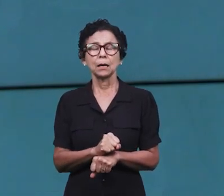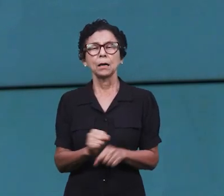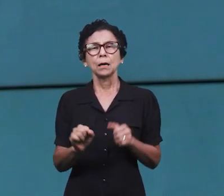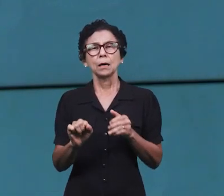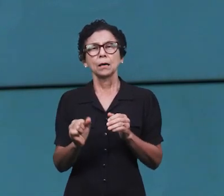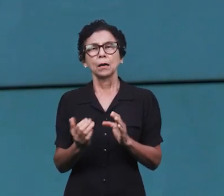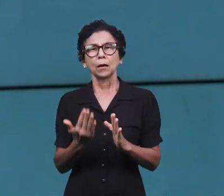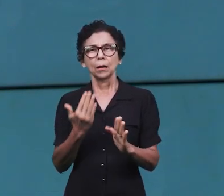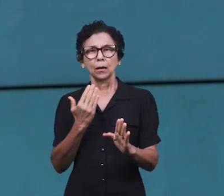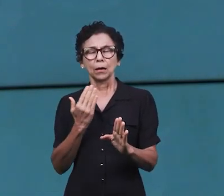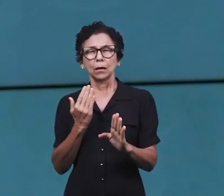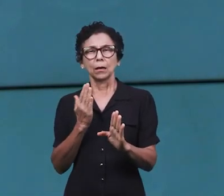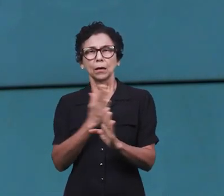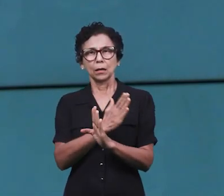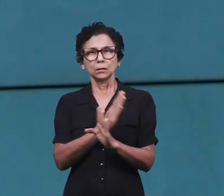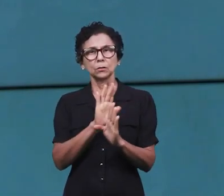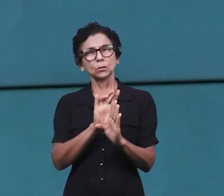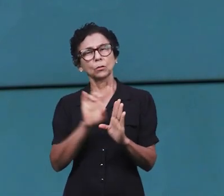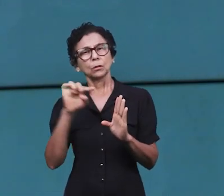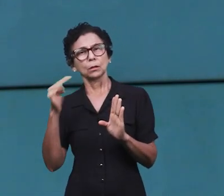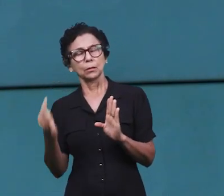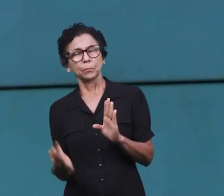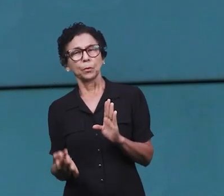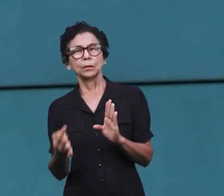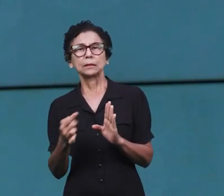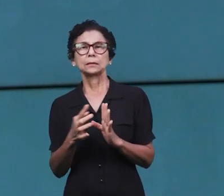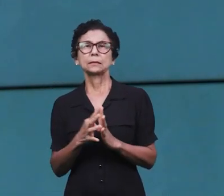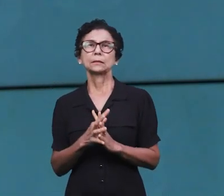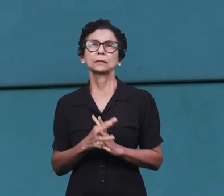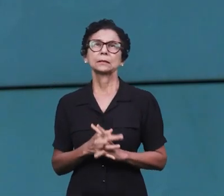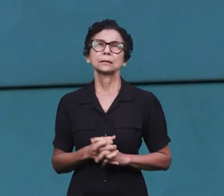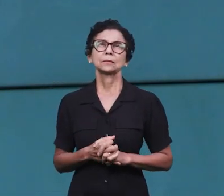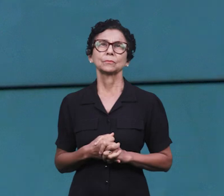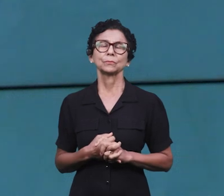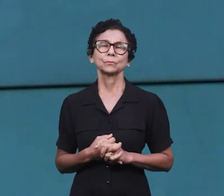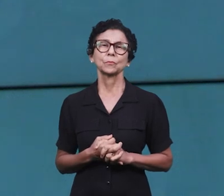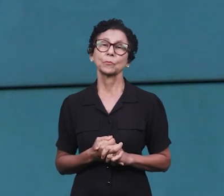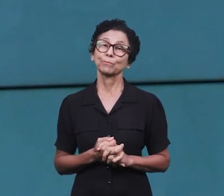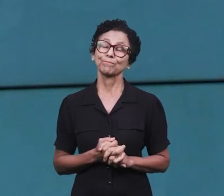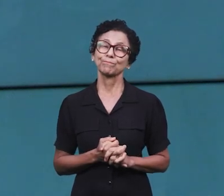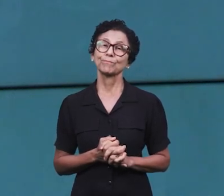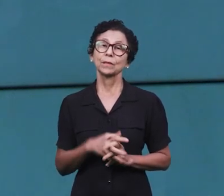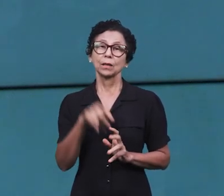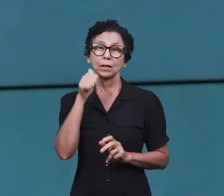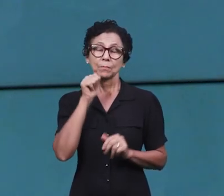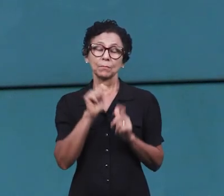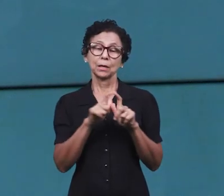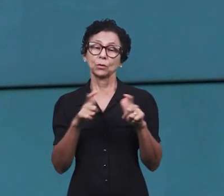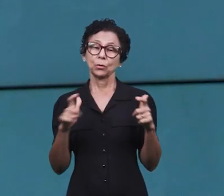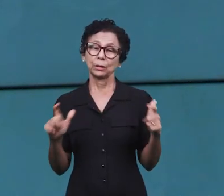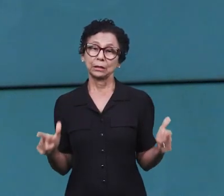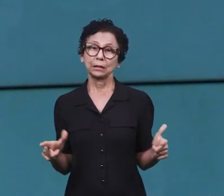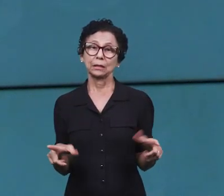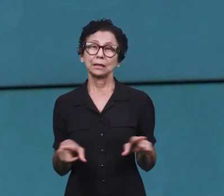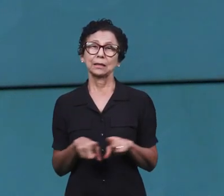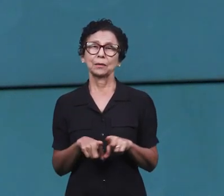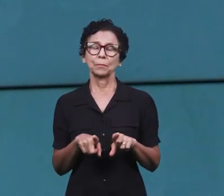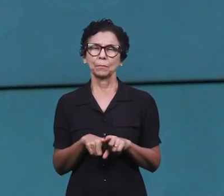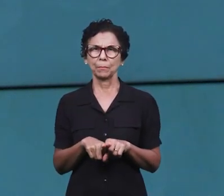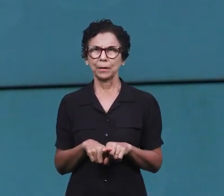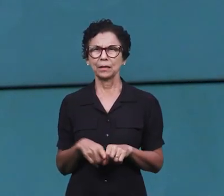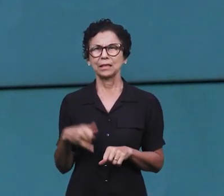no diagnóstico para fibromialgia tendam a incluir mais as mulheres. A idade e aparecimento